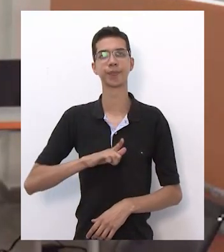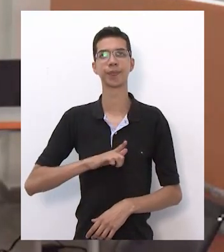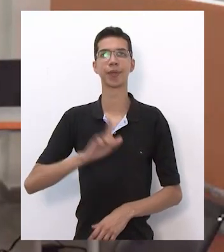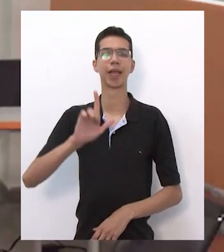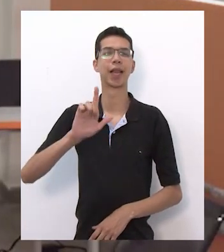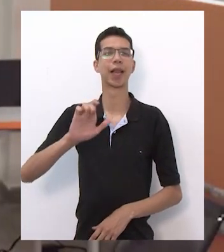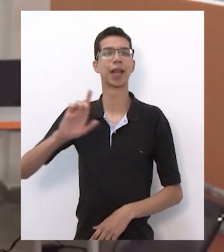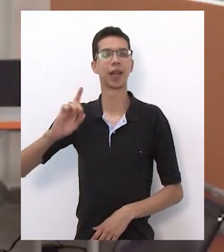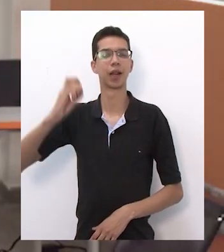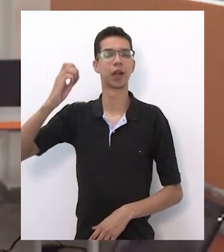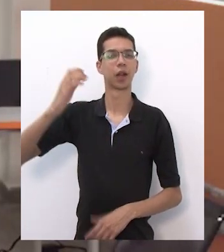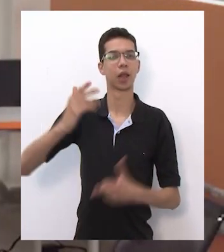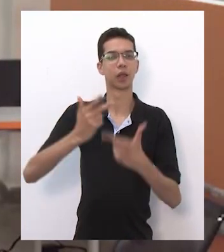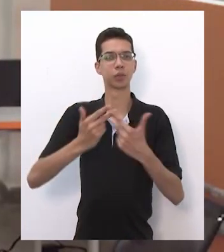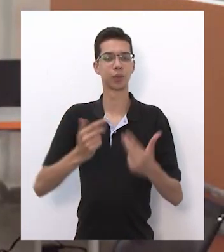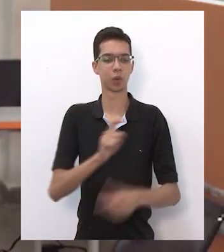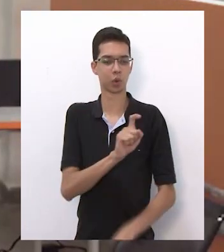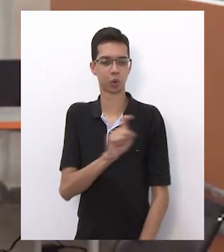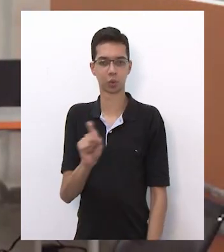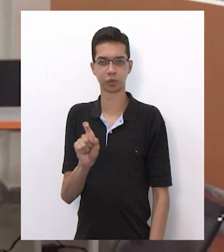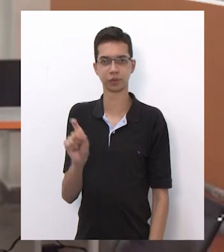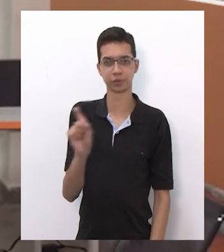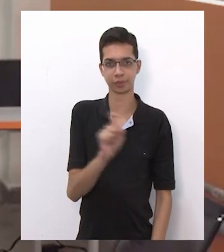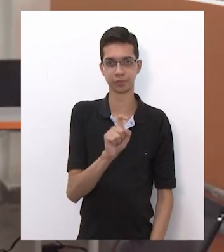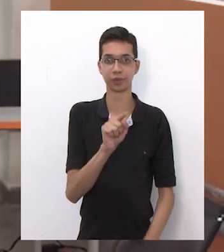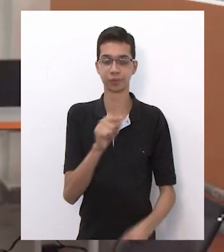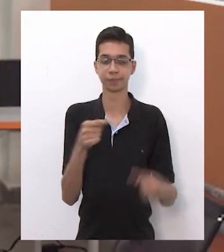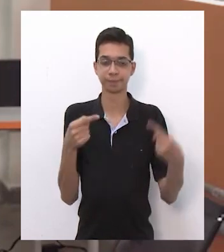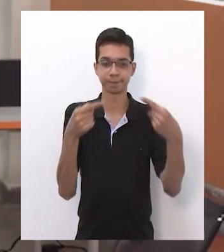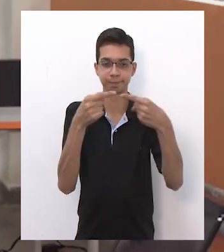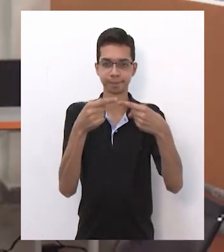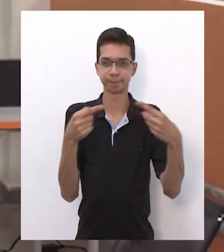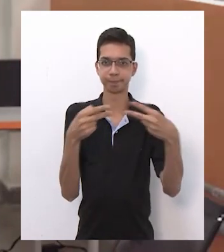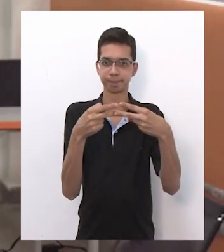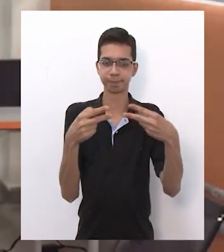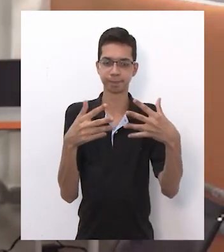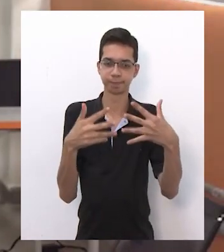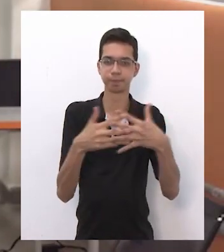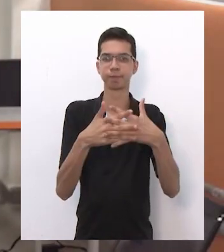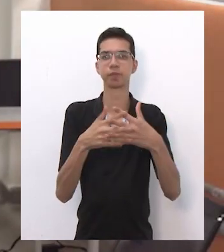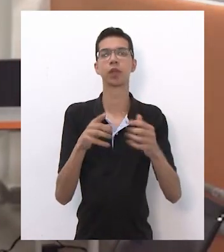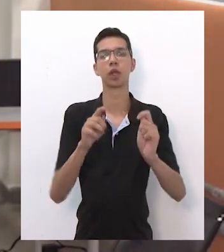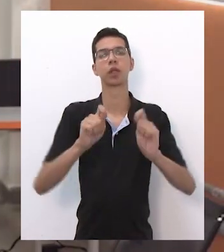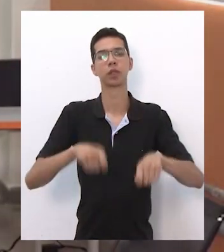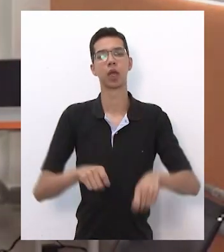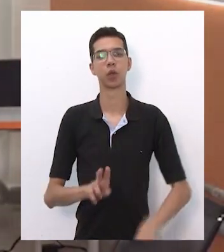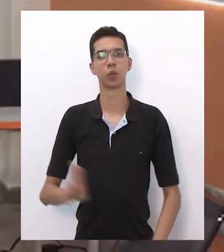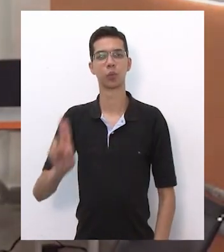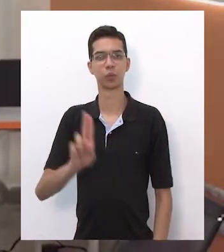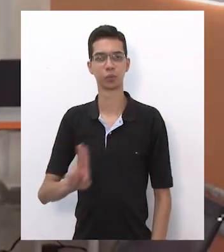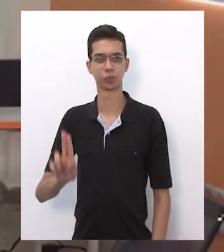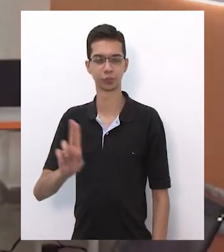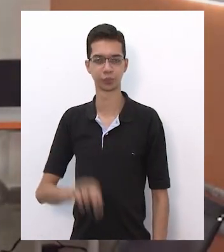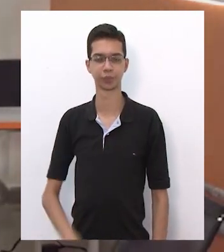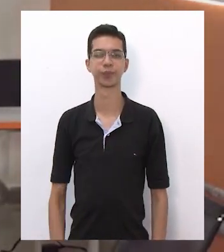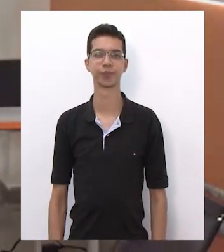um resistor, faz as conexões e você pode trabalhar com circuitos mesmo sem ter o circuito